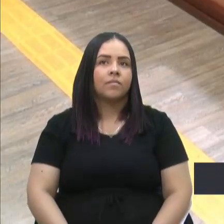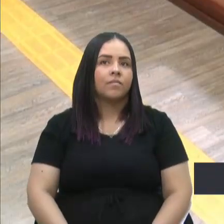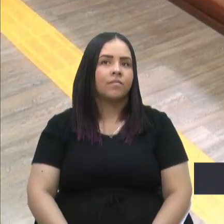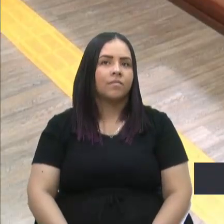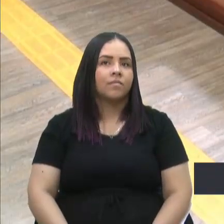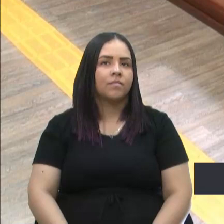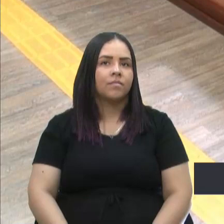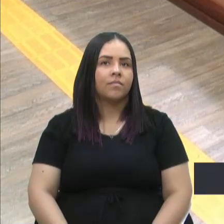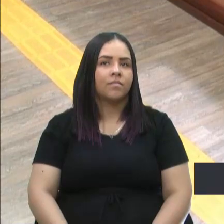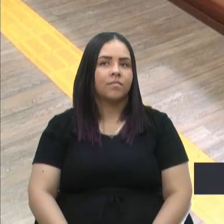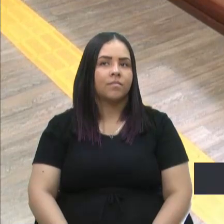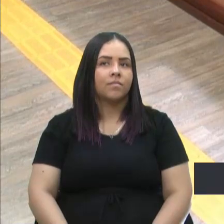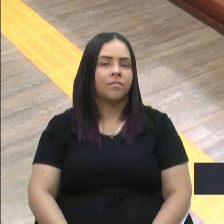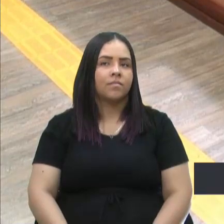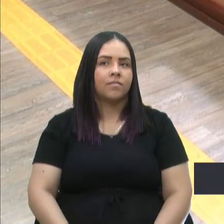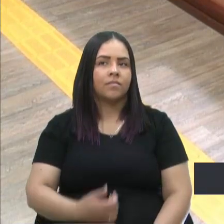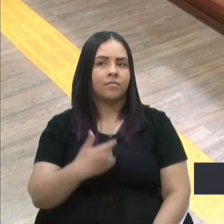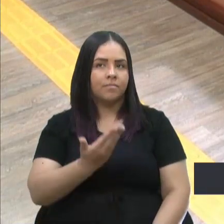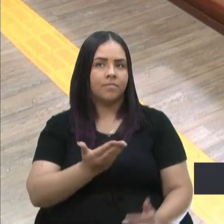Nobre colega,